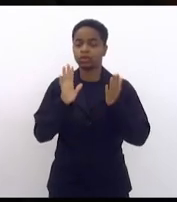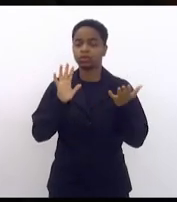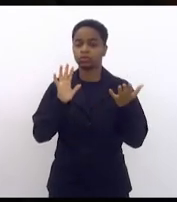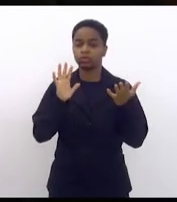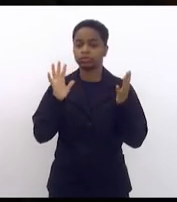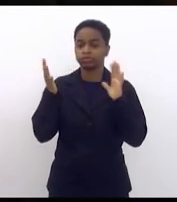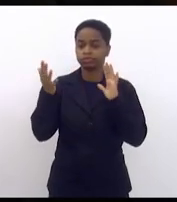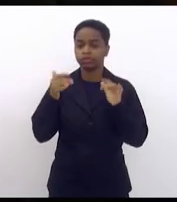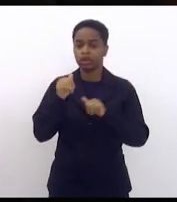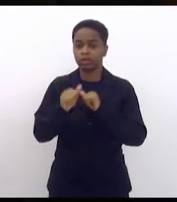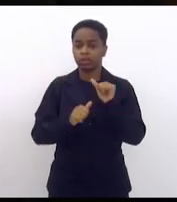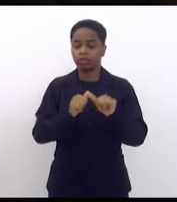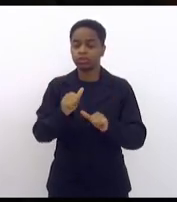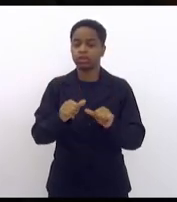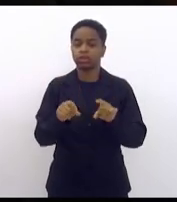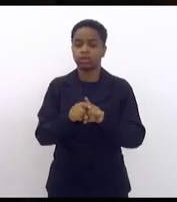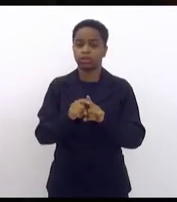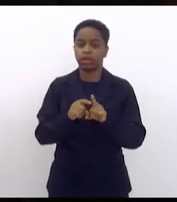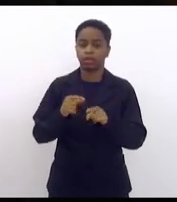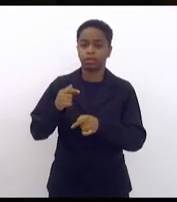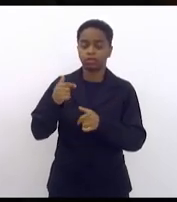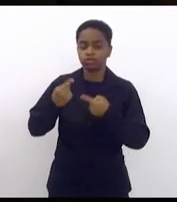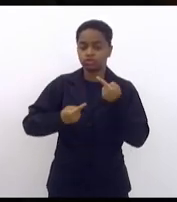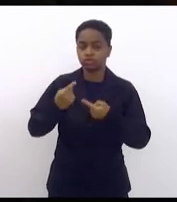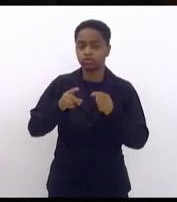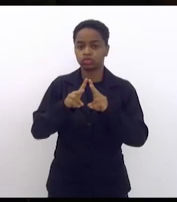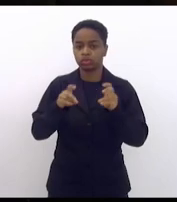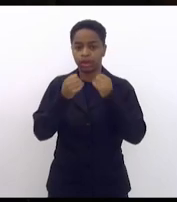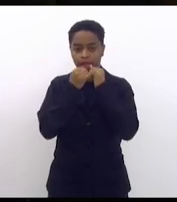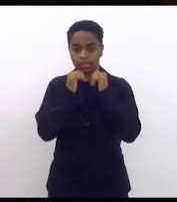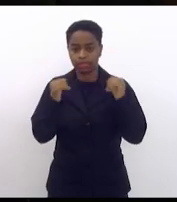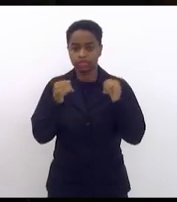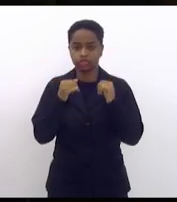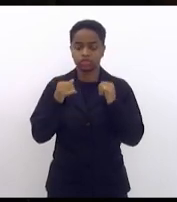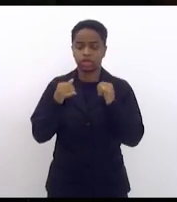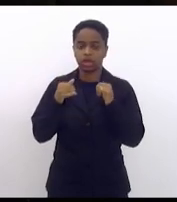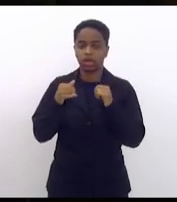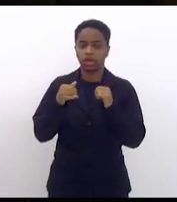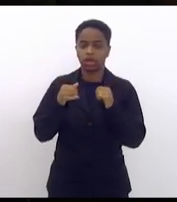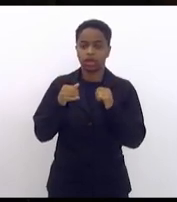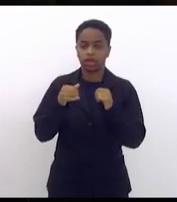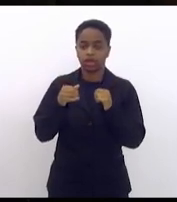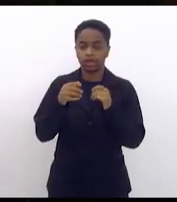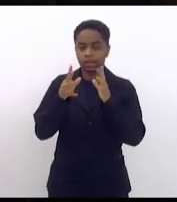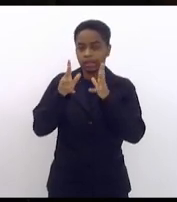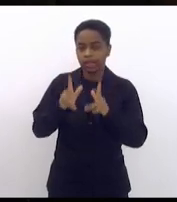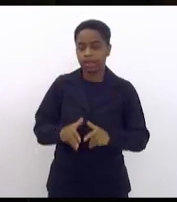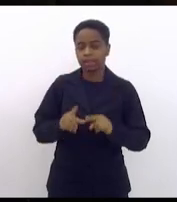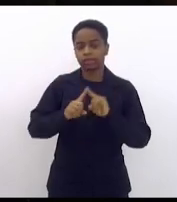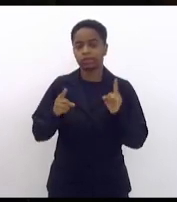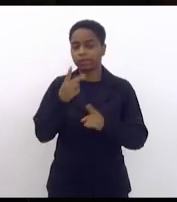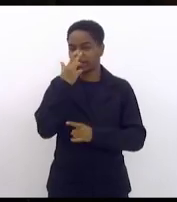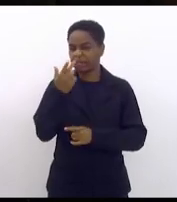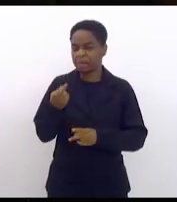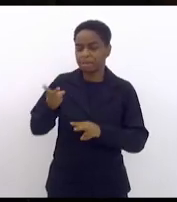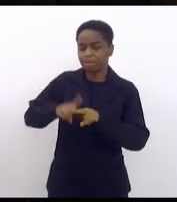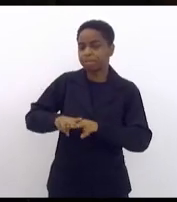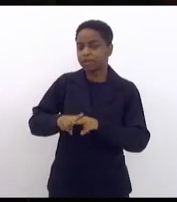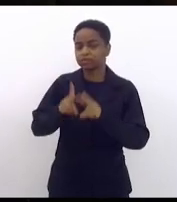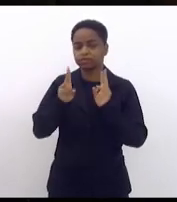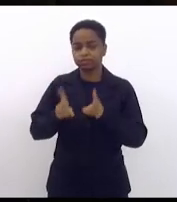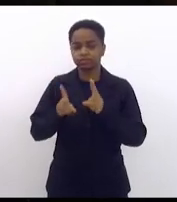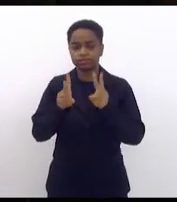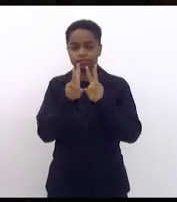renováveis, o Estado do Rio de Janeiro está preso numa boia que ainda é o peso que a